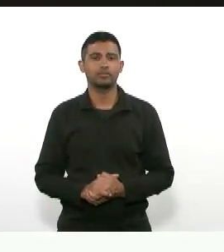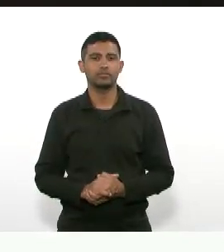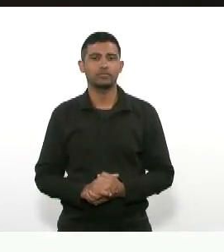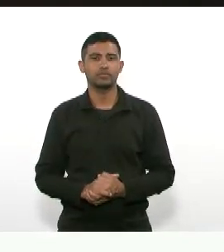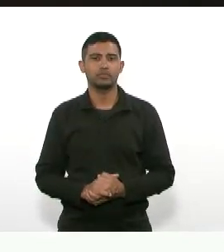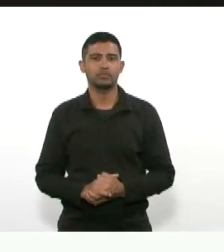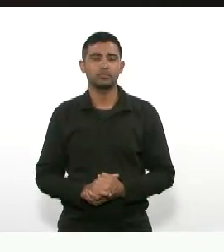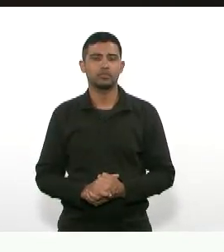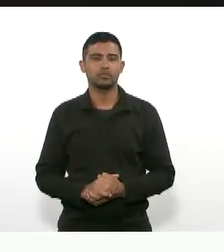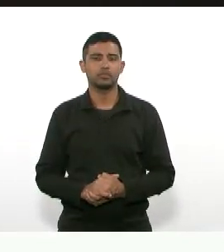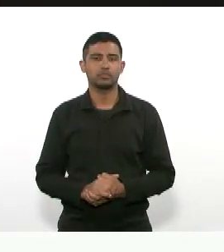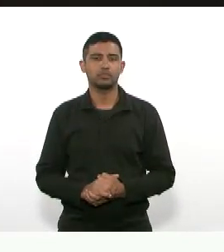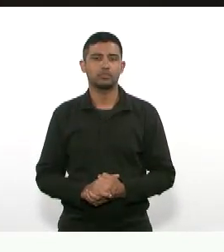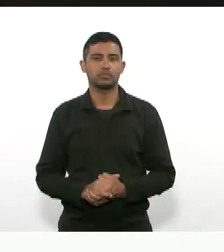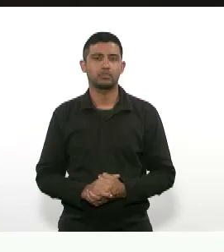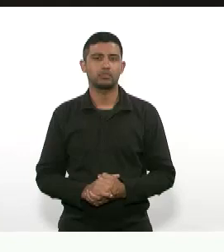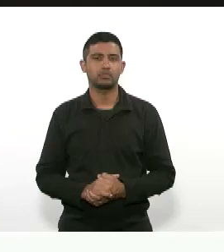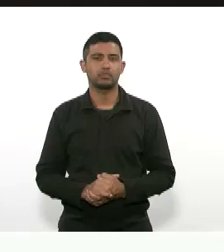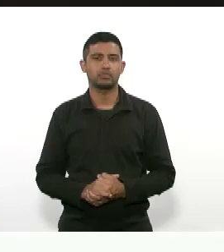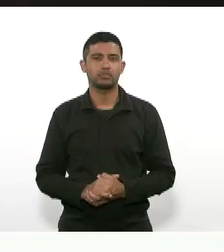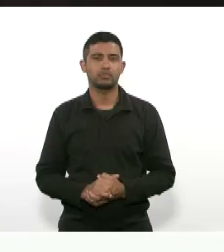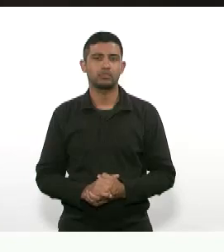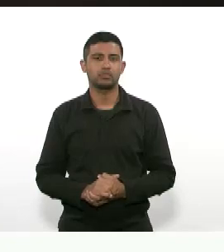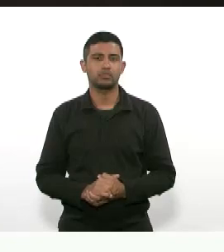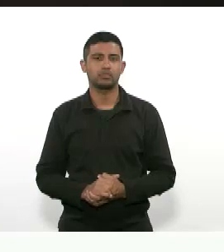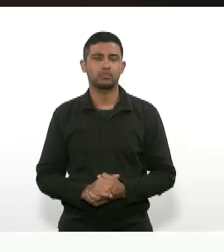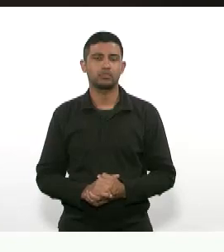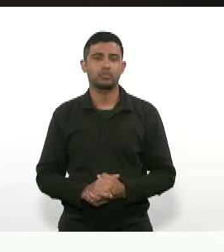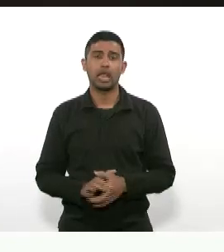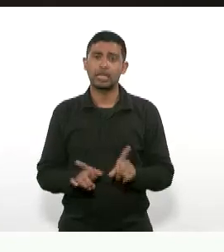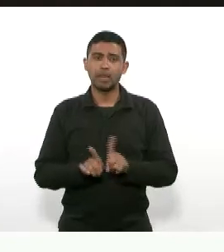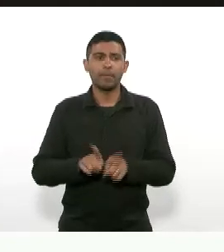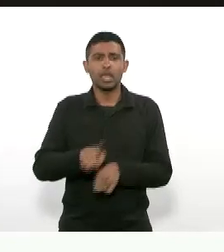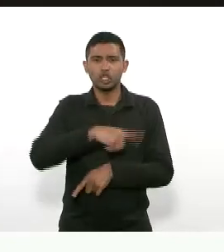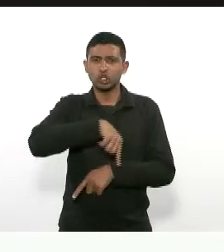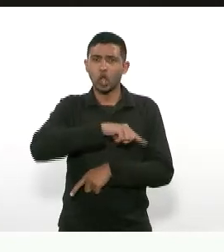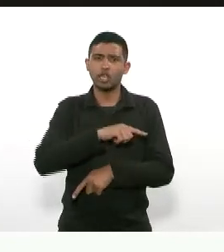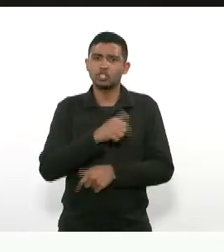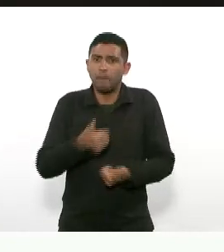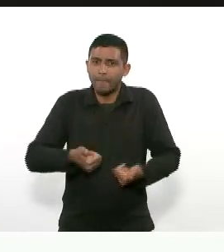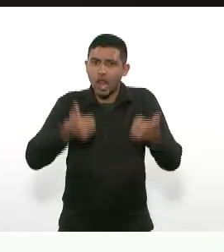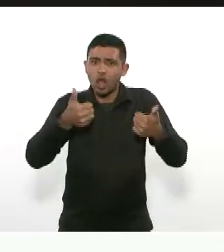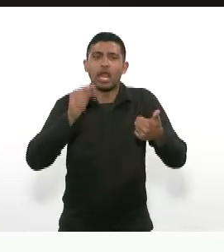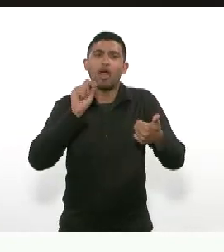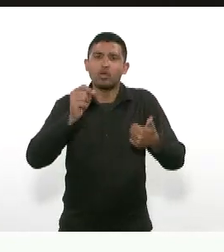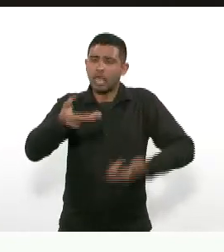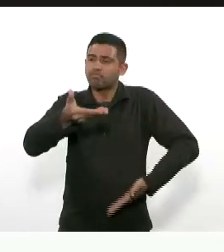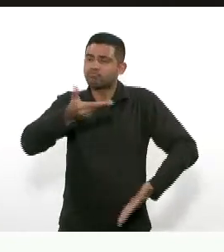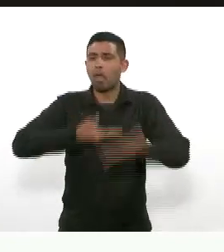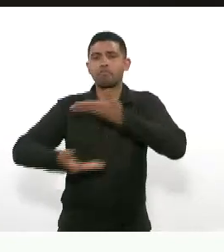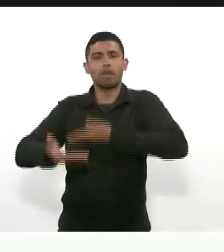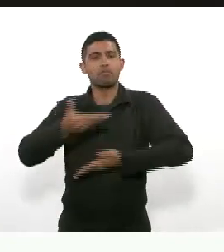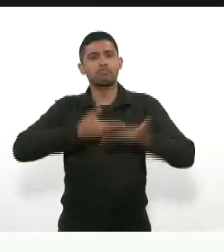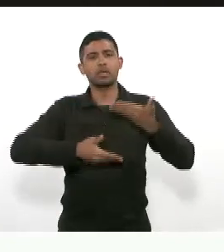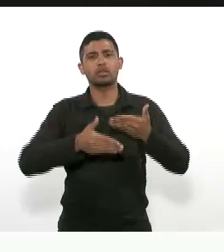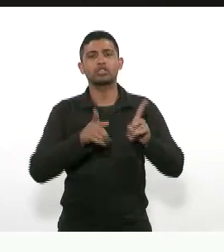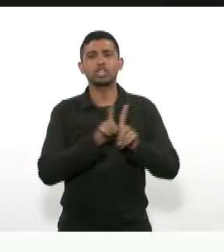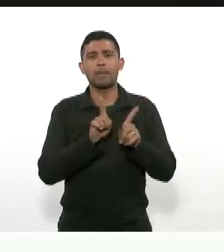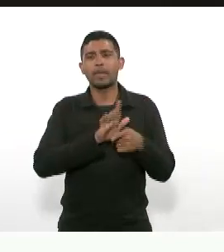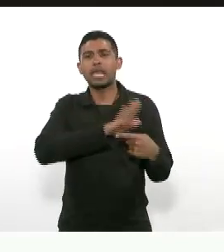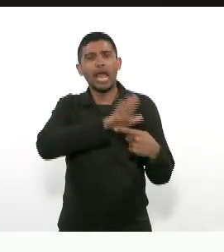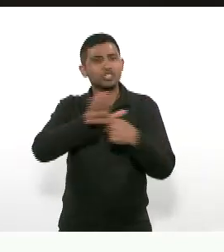que a gente possa ter uma interação maior e possa participar